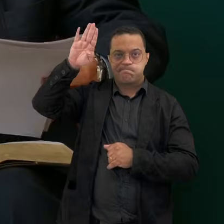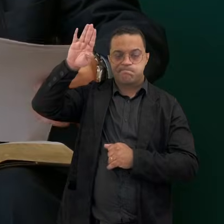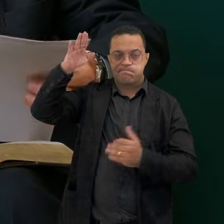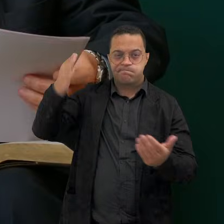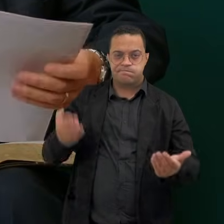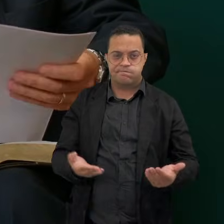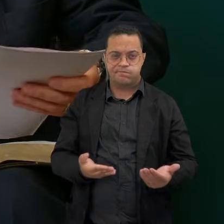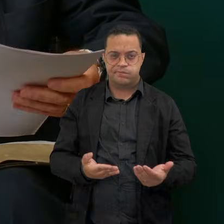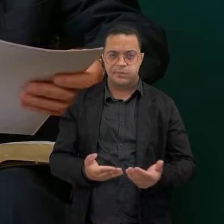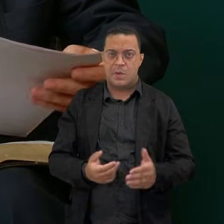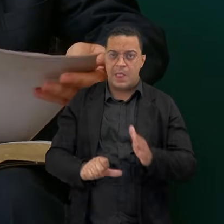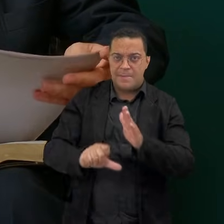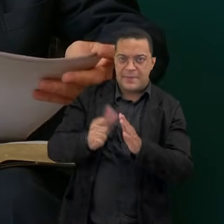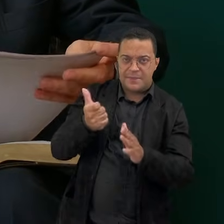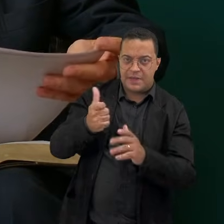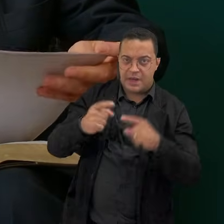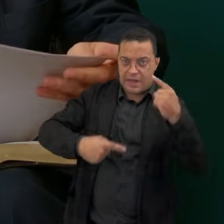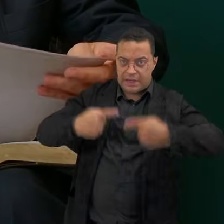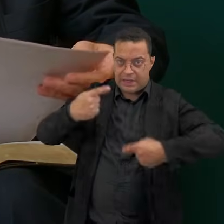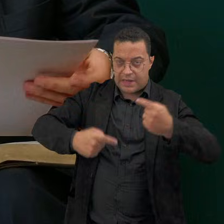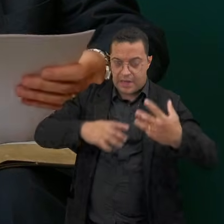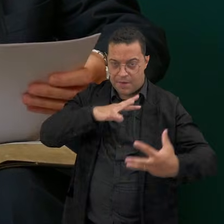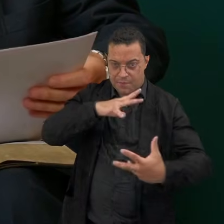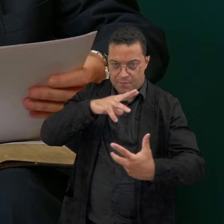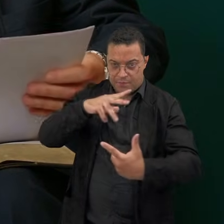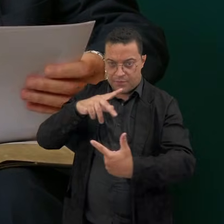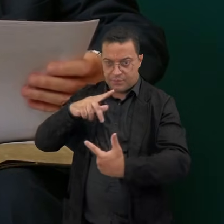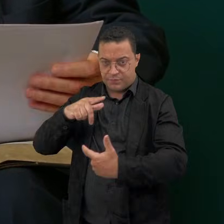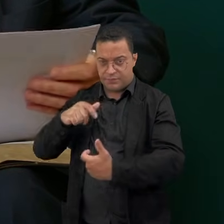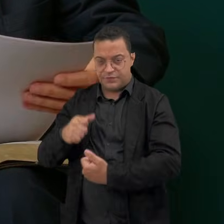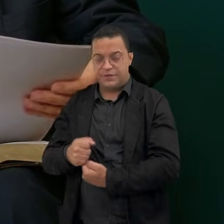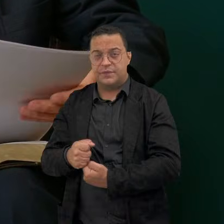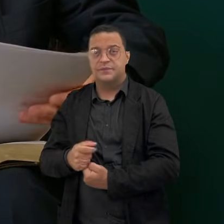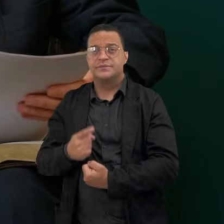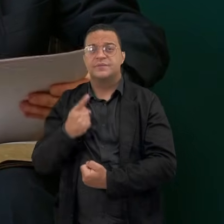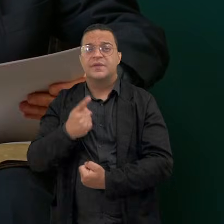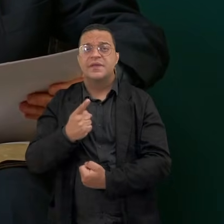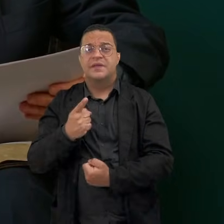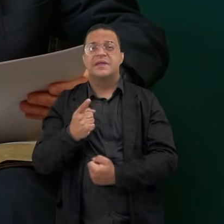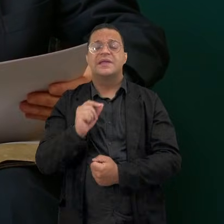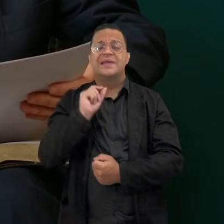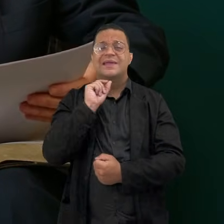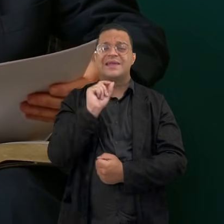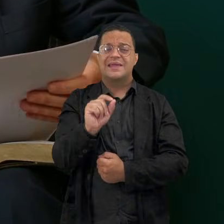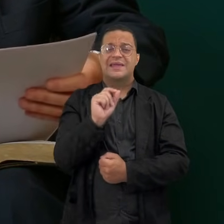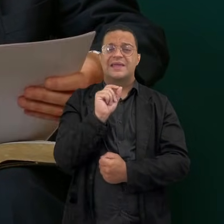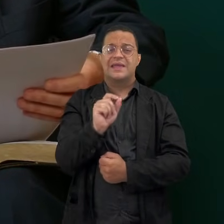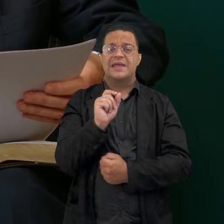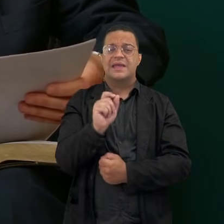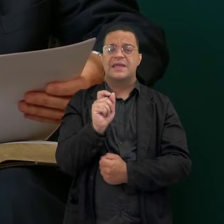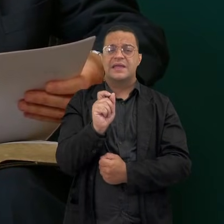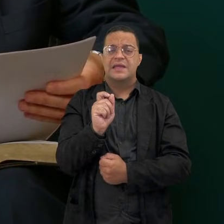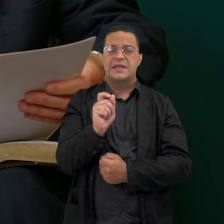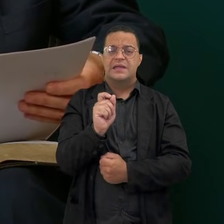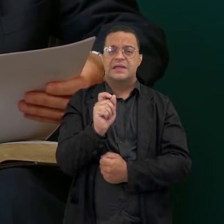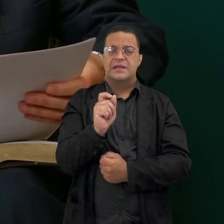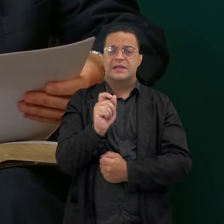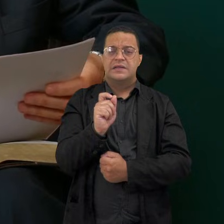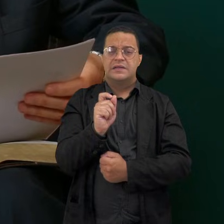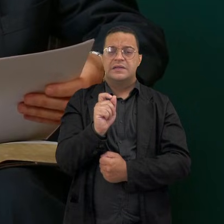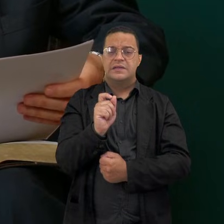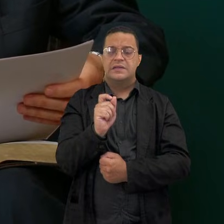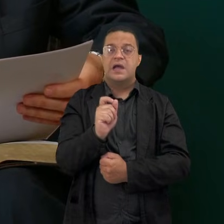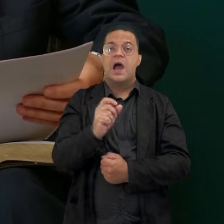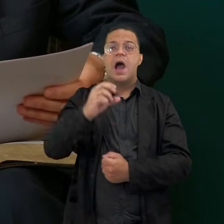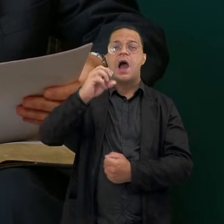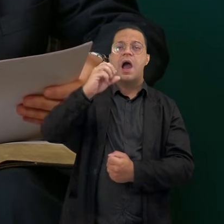Primeira Guerra Mundial, quem assumiu, logo depois da Primeira Guerra, quem assumiu ali, não tinha ONU ainda, a Liga